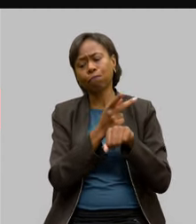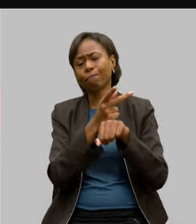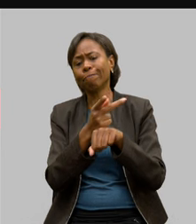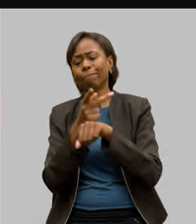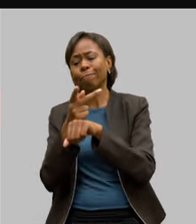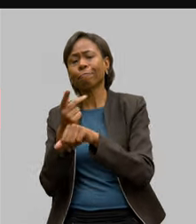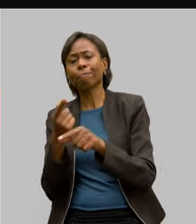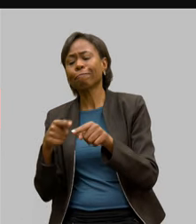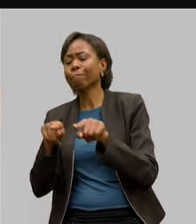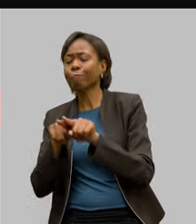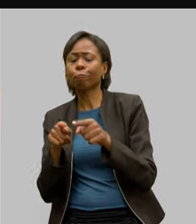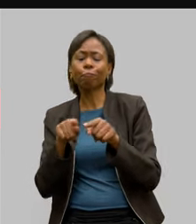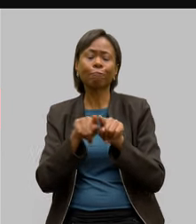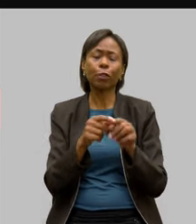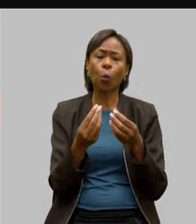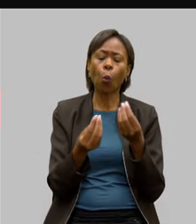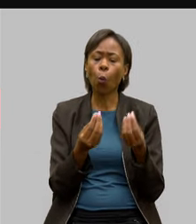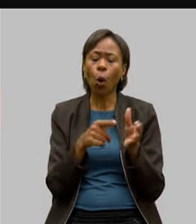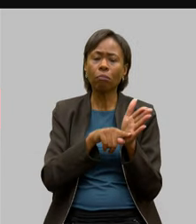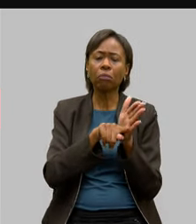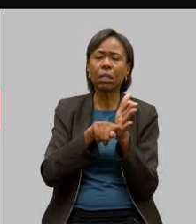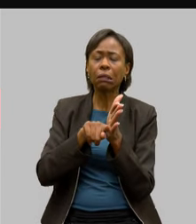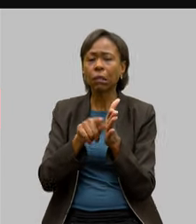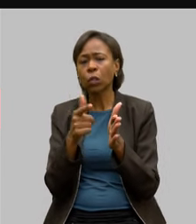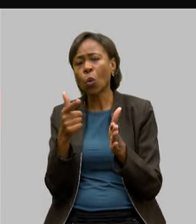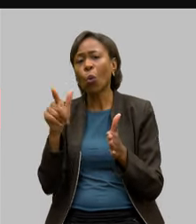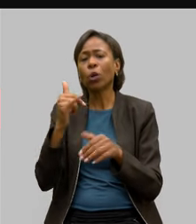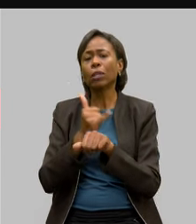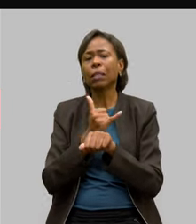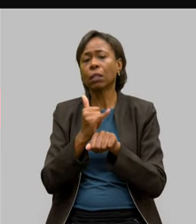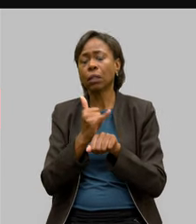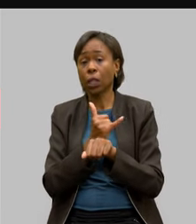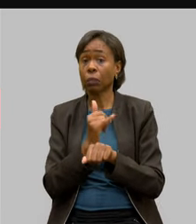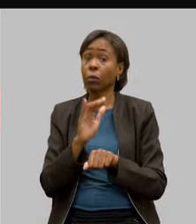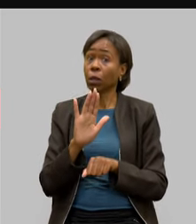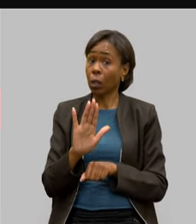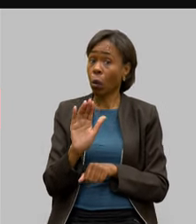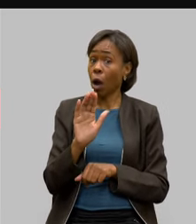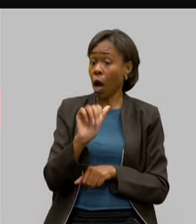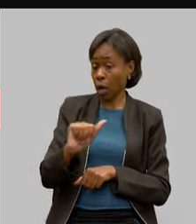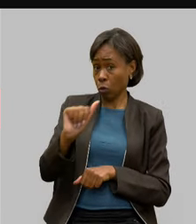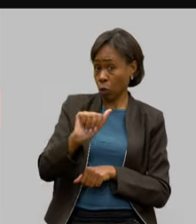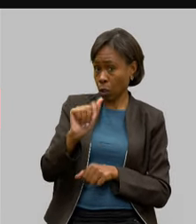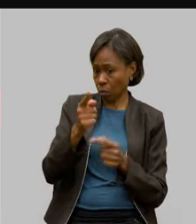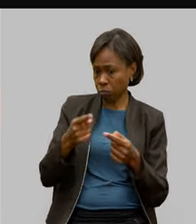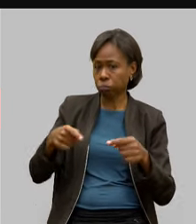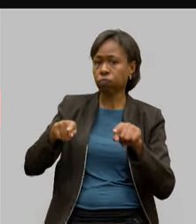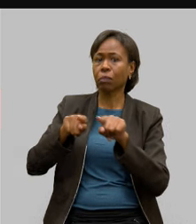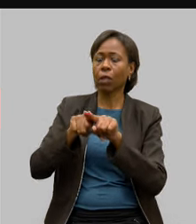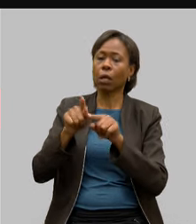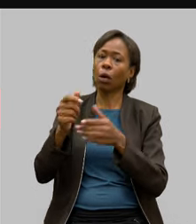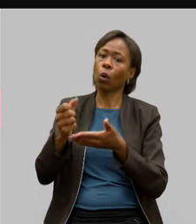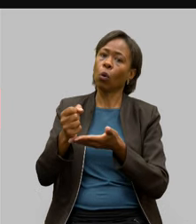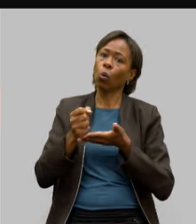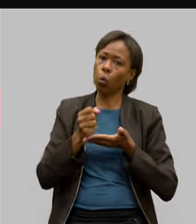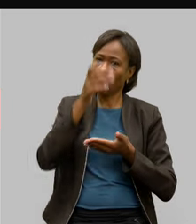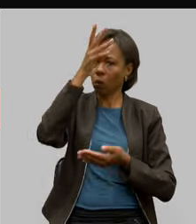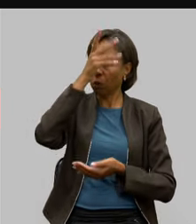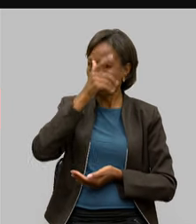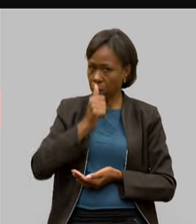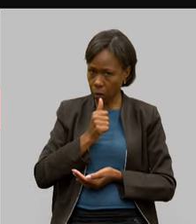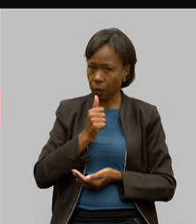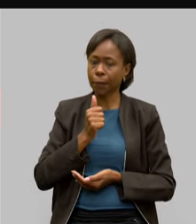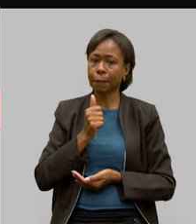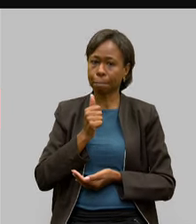fazer a nossa pesquisa e aí essa parceria com algumas associações foi o que salvou a gente a gente fala que eles vieram